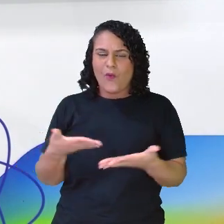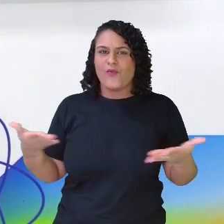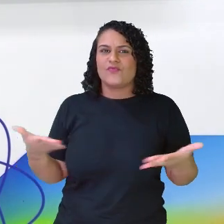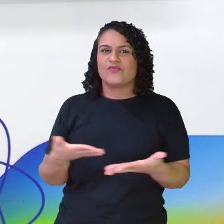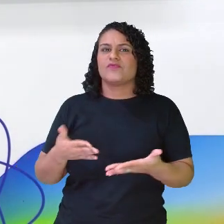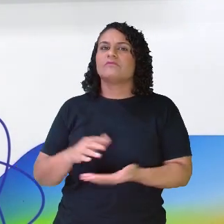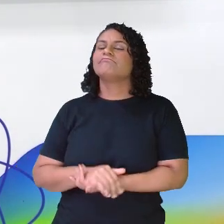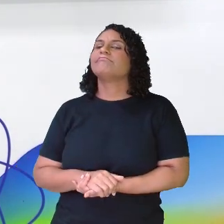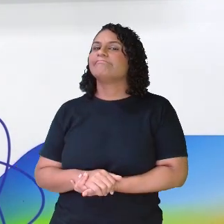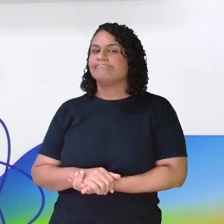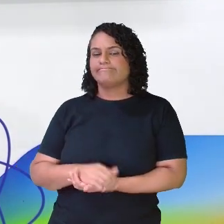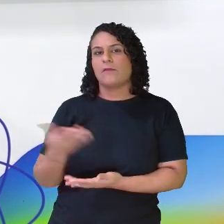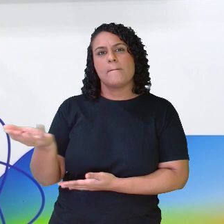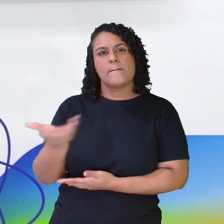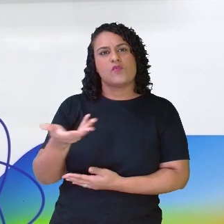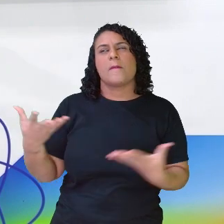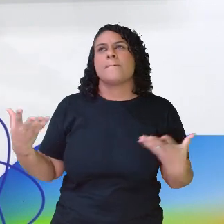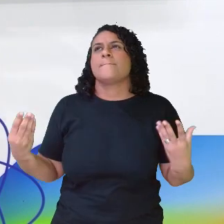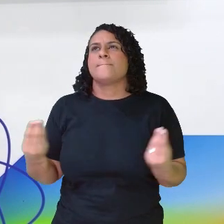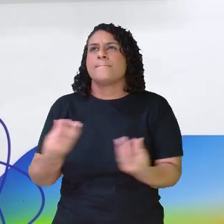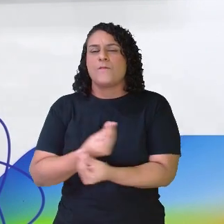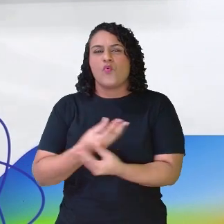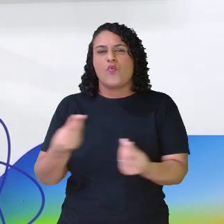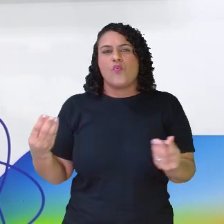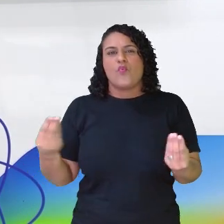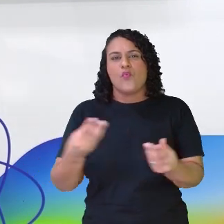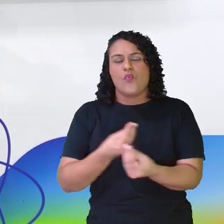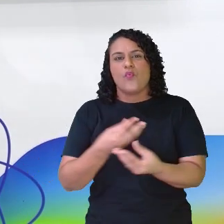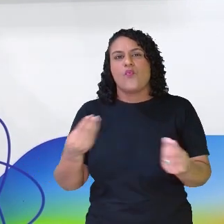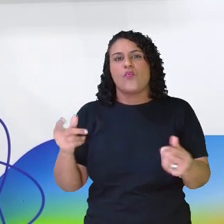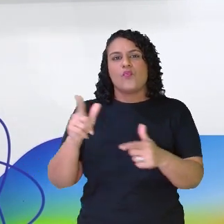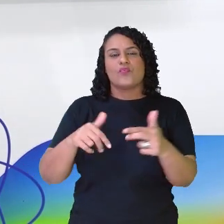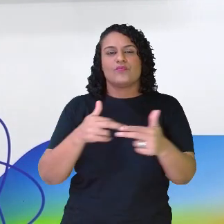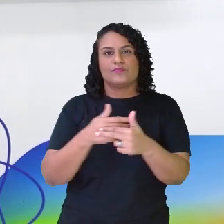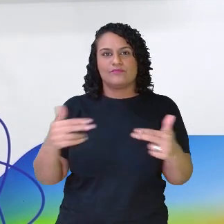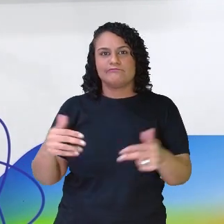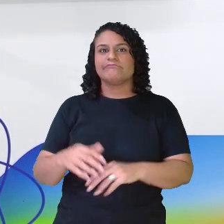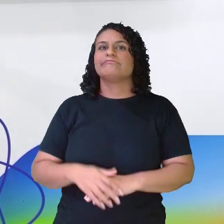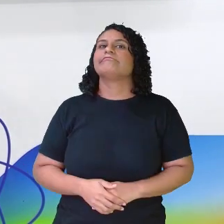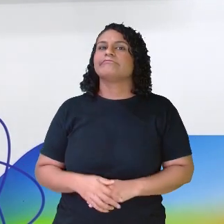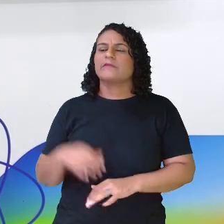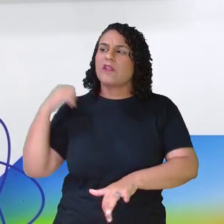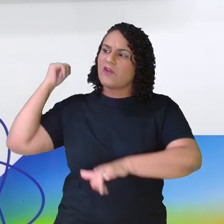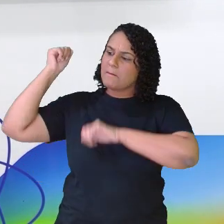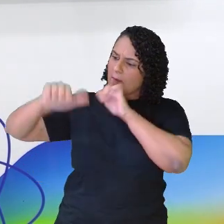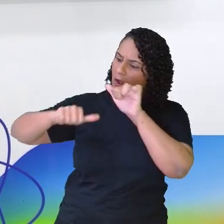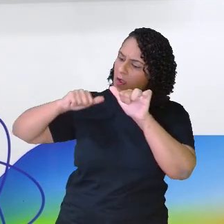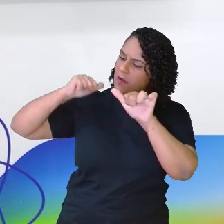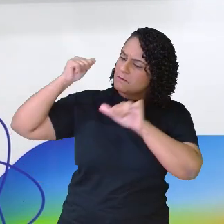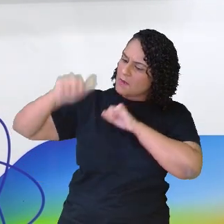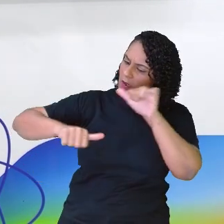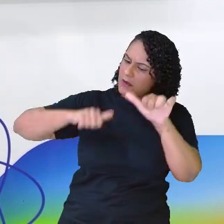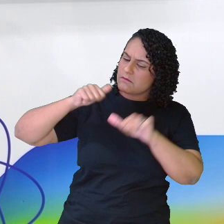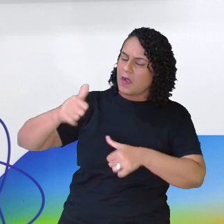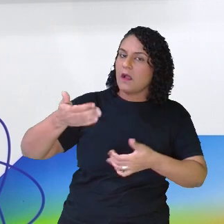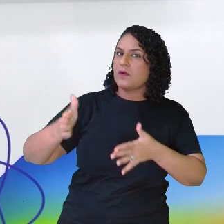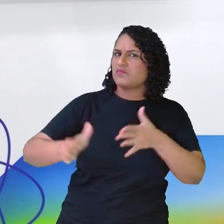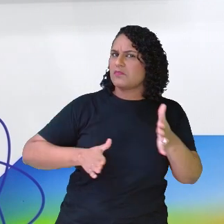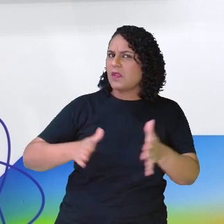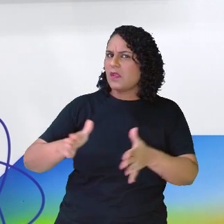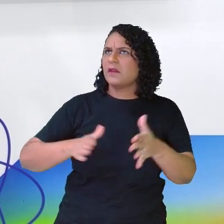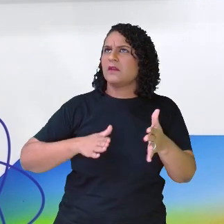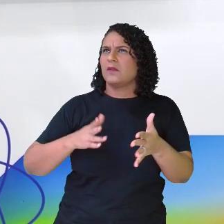são produzidos. E com o passar do tempo, né, as coisas vão mudando. Né? A gente tem um período aqui no nosso país que a bola da